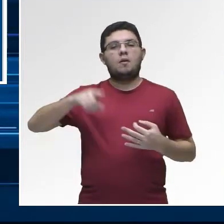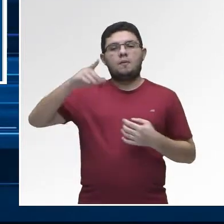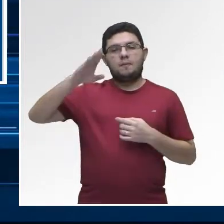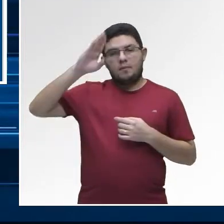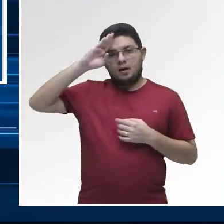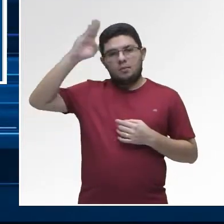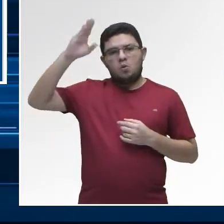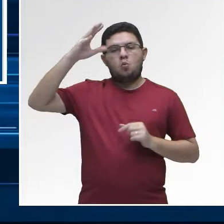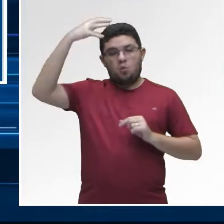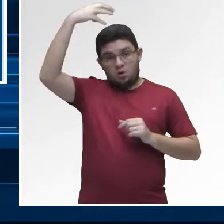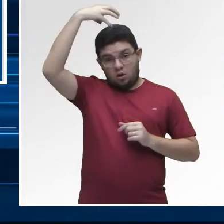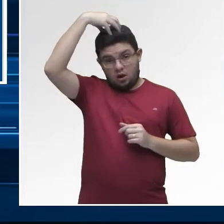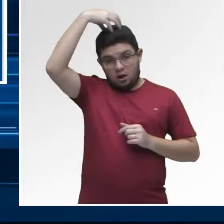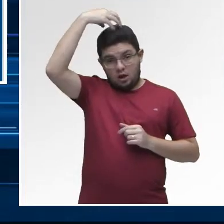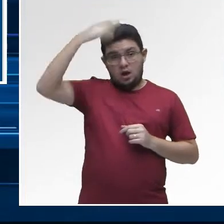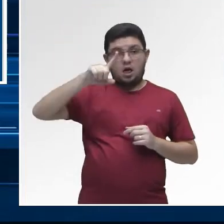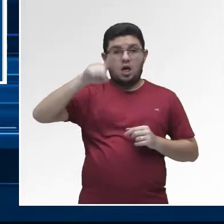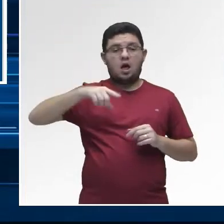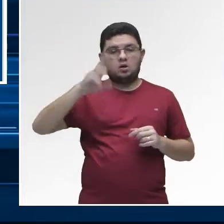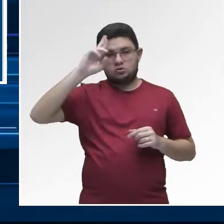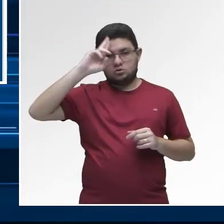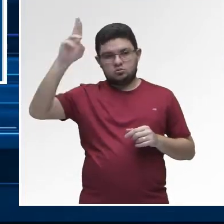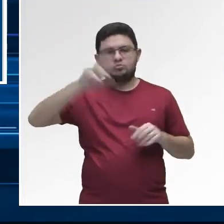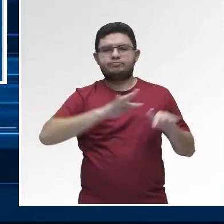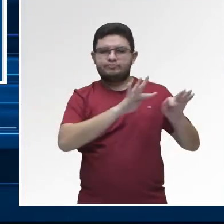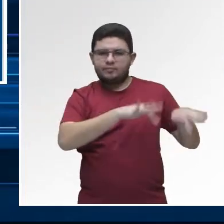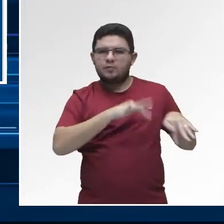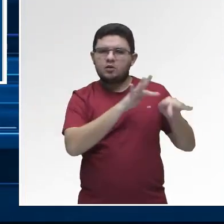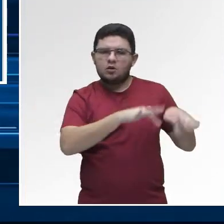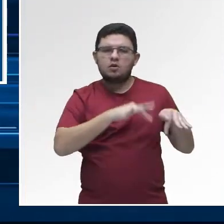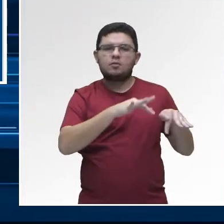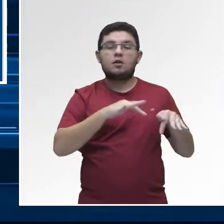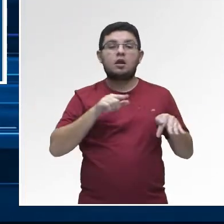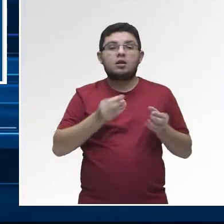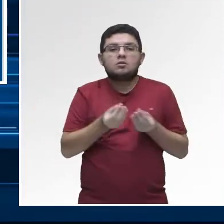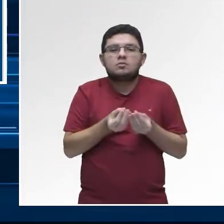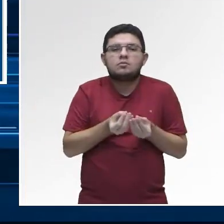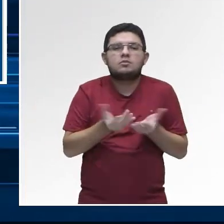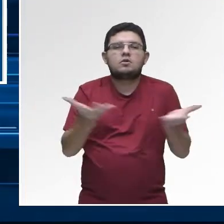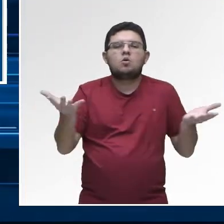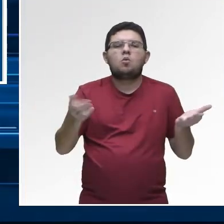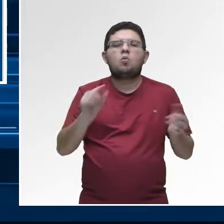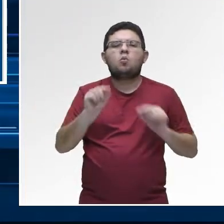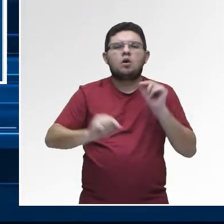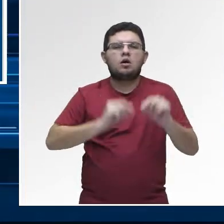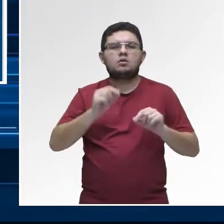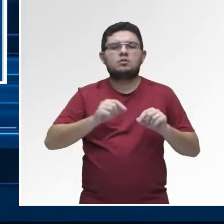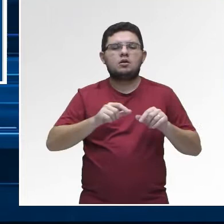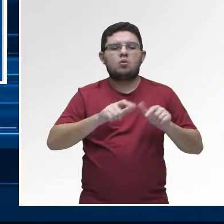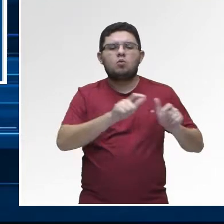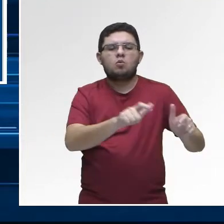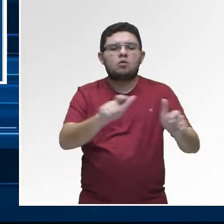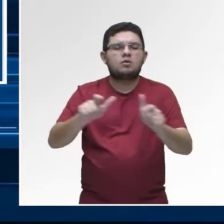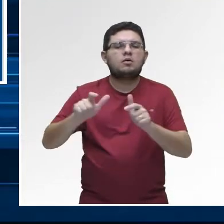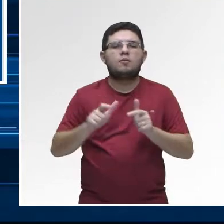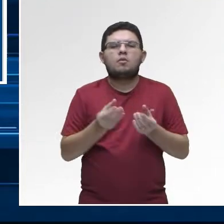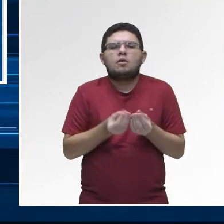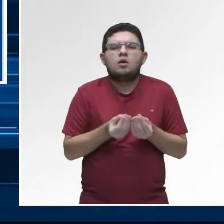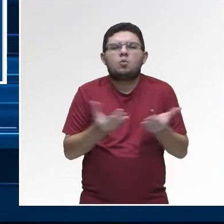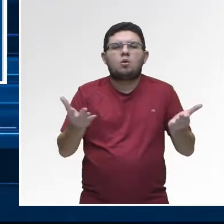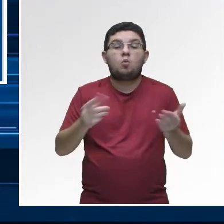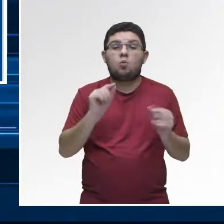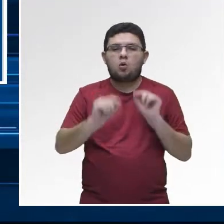senhor feudal, que distribuiu as suas terras, como nós vimos nas aulas anteriores, para os condes, os marqueses,